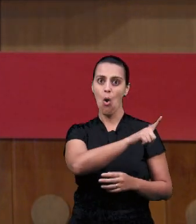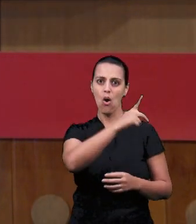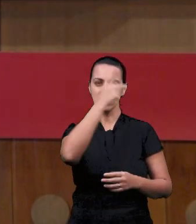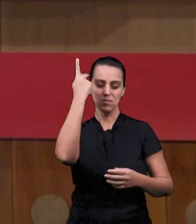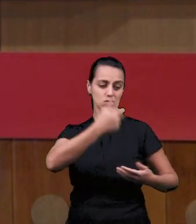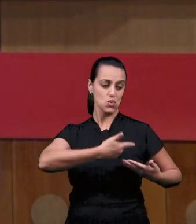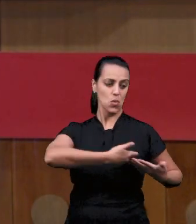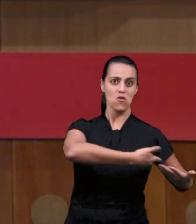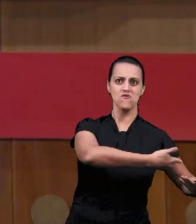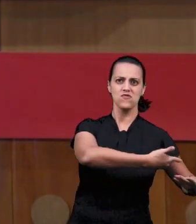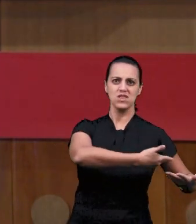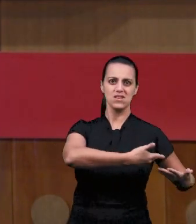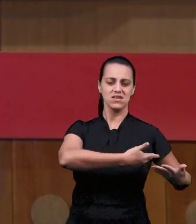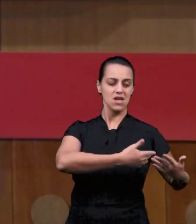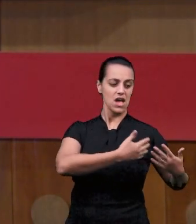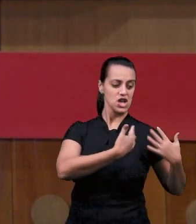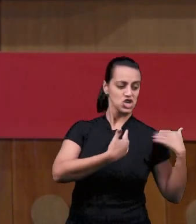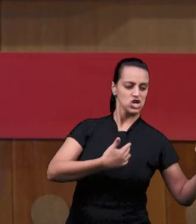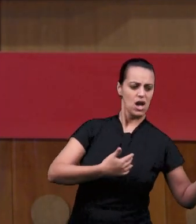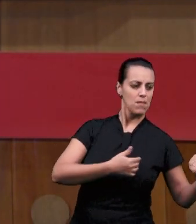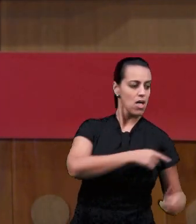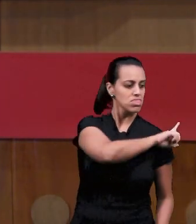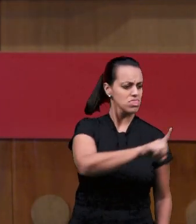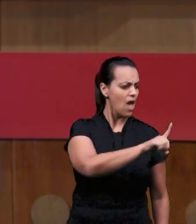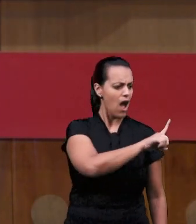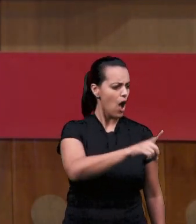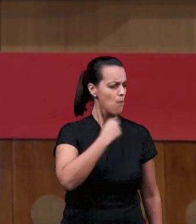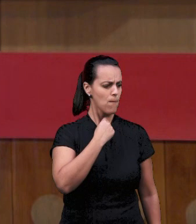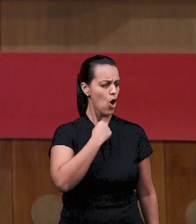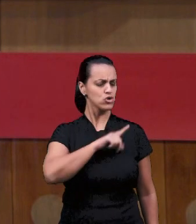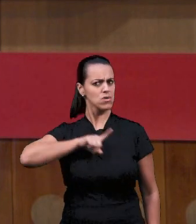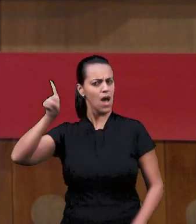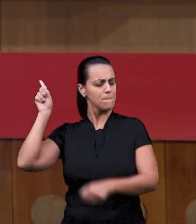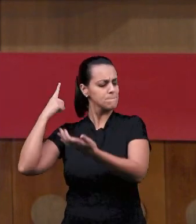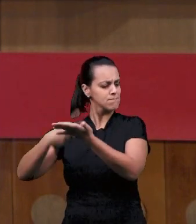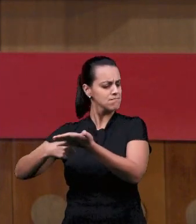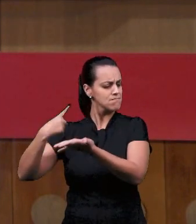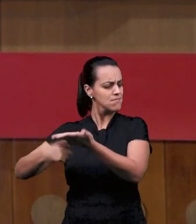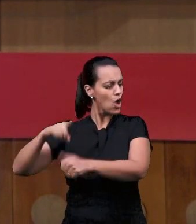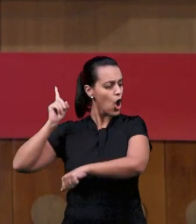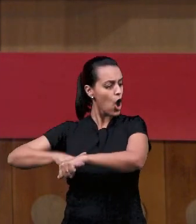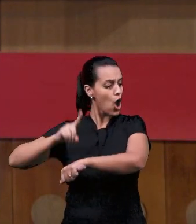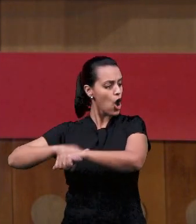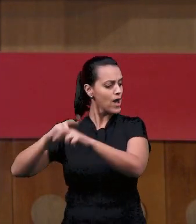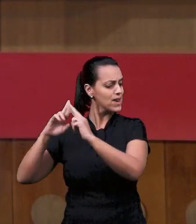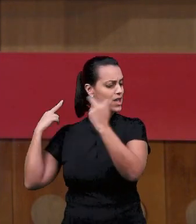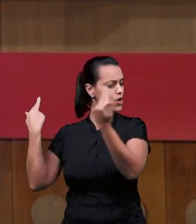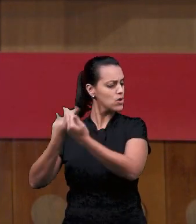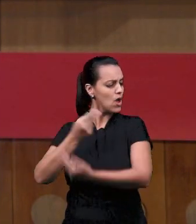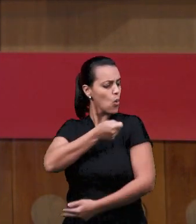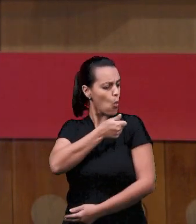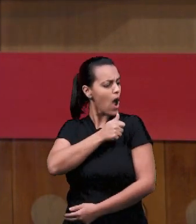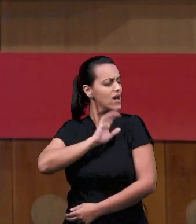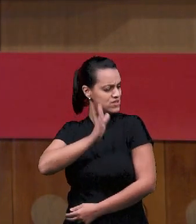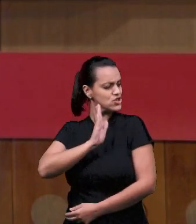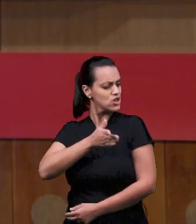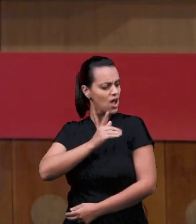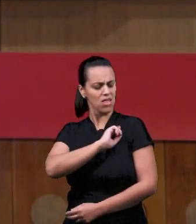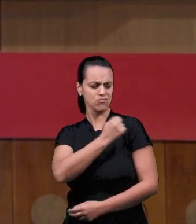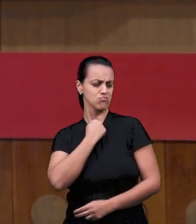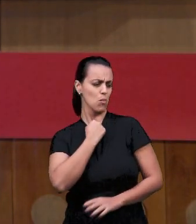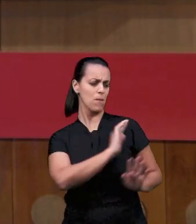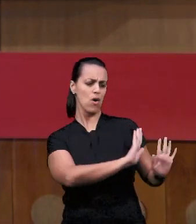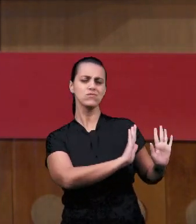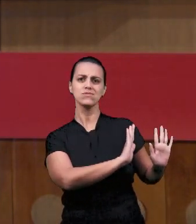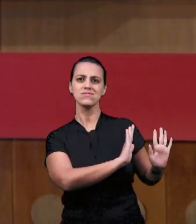proposta, apareceu um pecado, não, eu não posso. Eu tenho uma reunião marcada com Ele, a grande reunião, e eu quero estar lá,